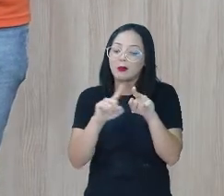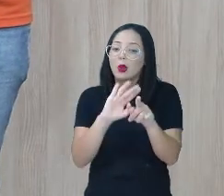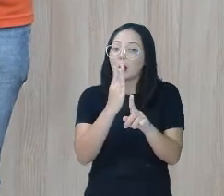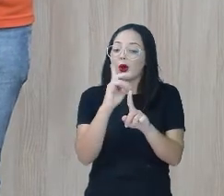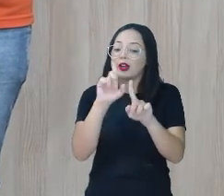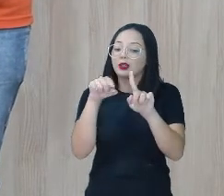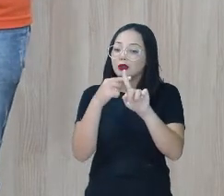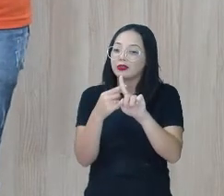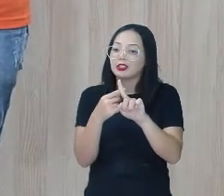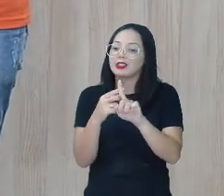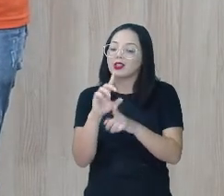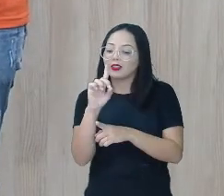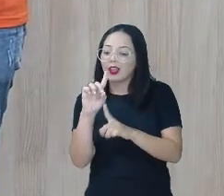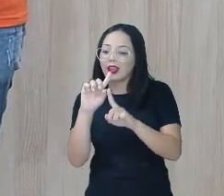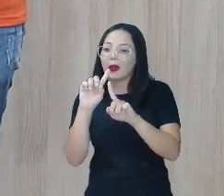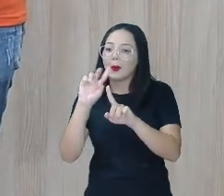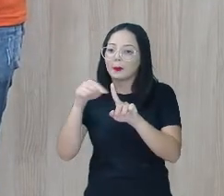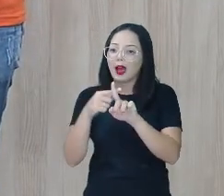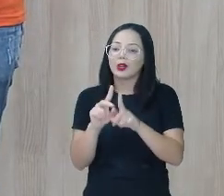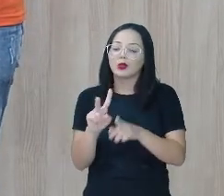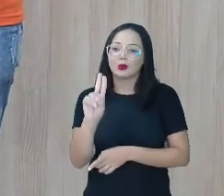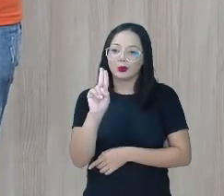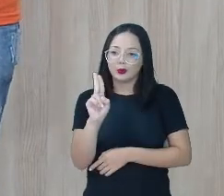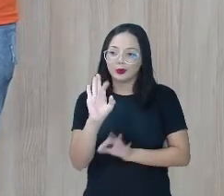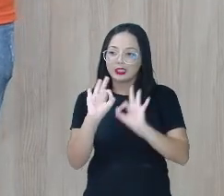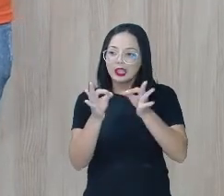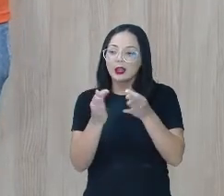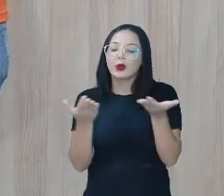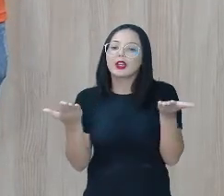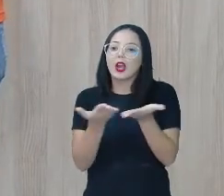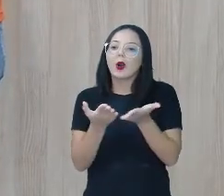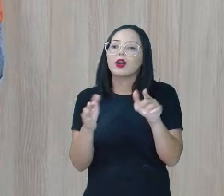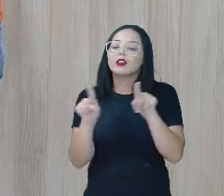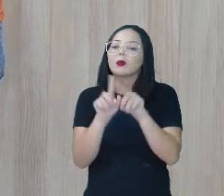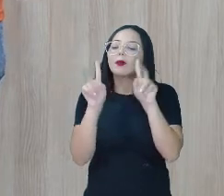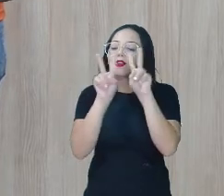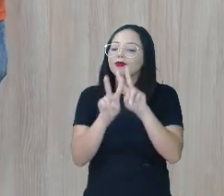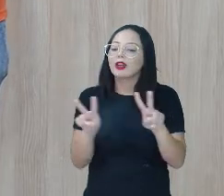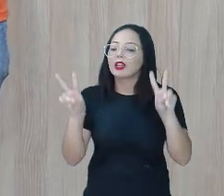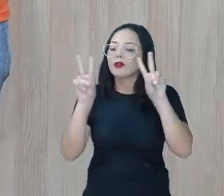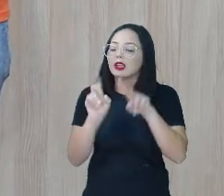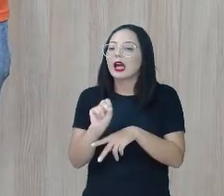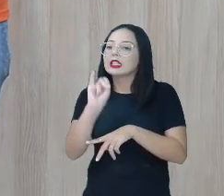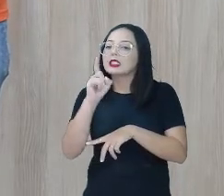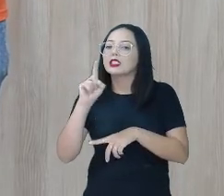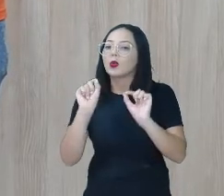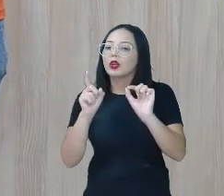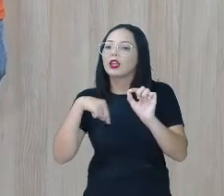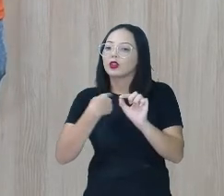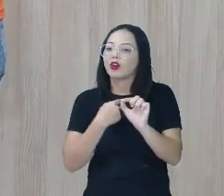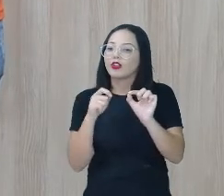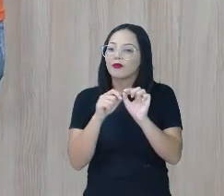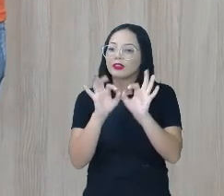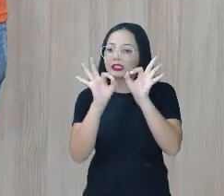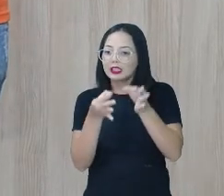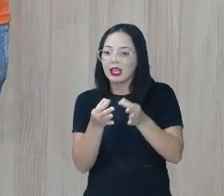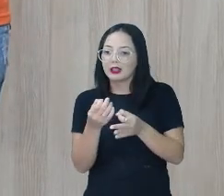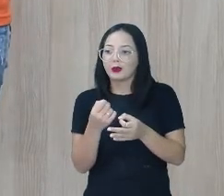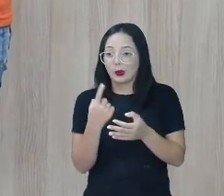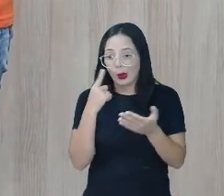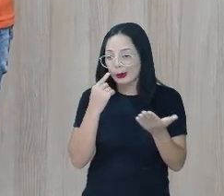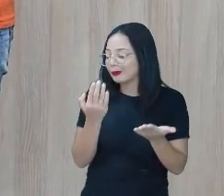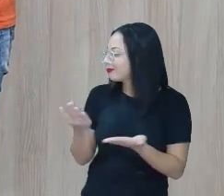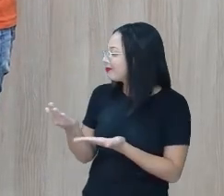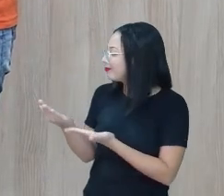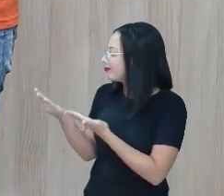4 vezes o D mais o U. E a gente pode verificar se o que a gente fez aqui está correto.